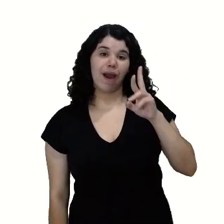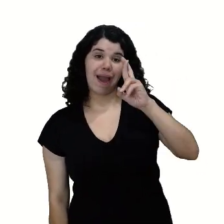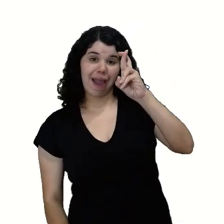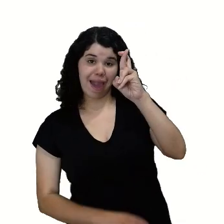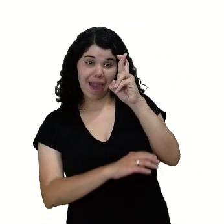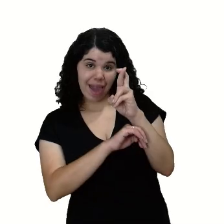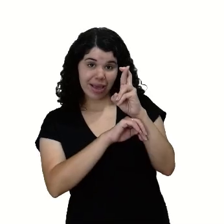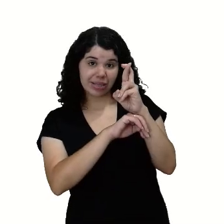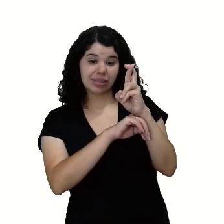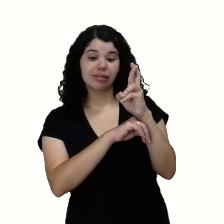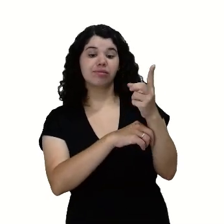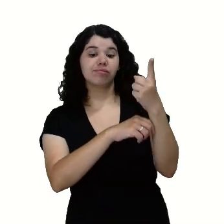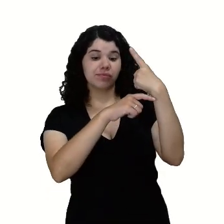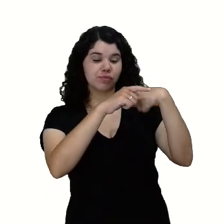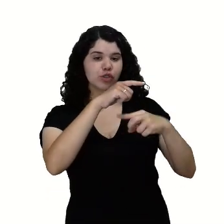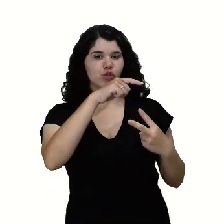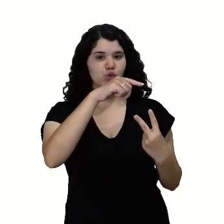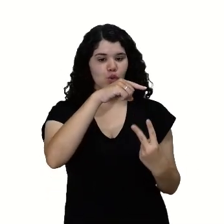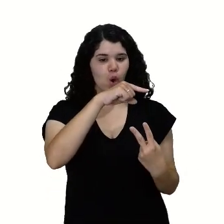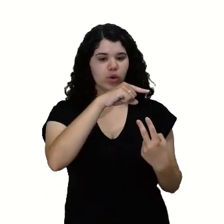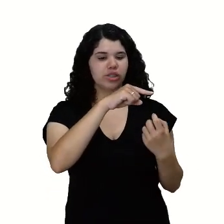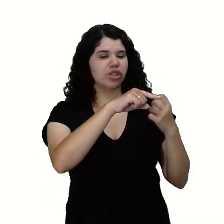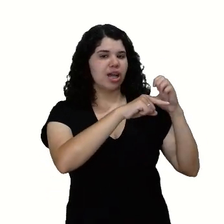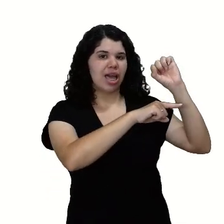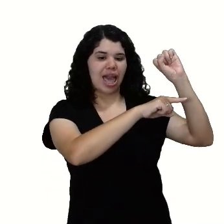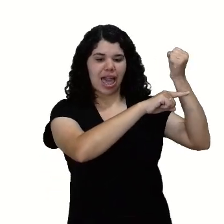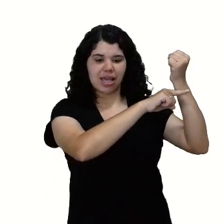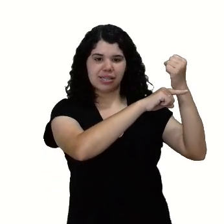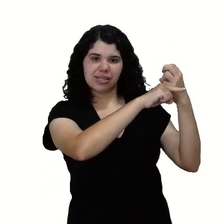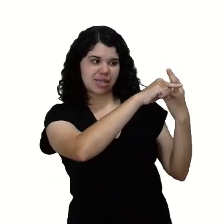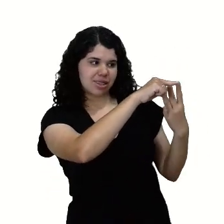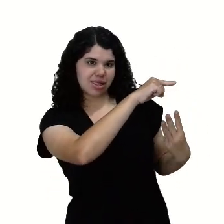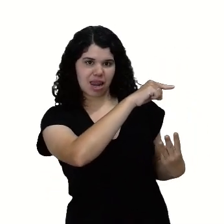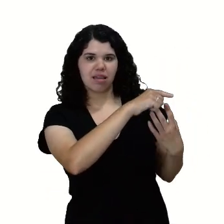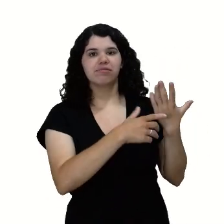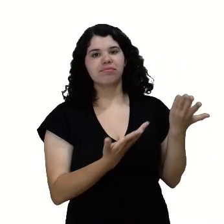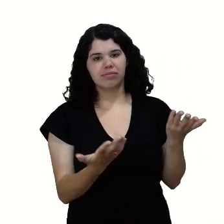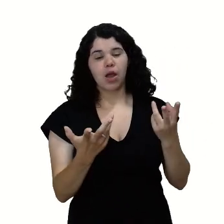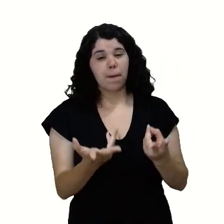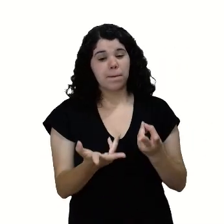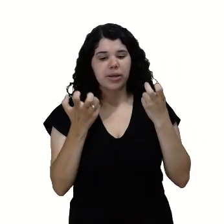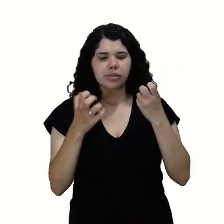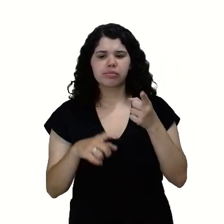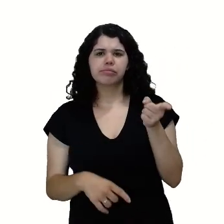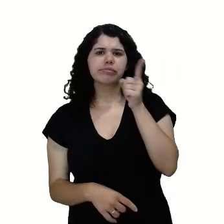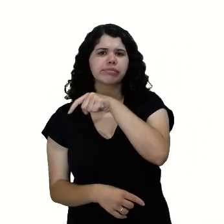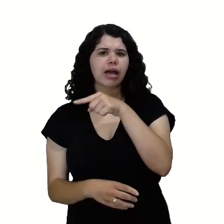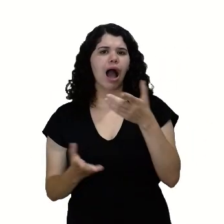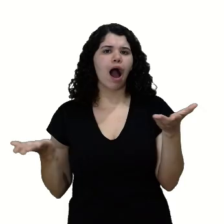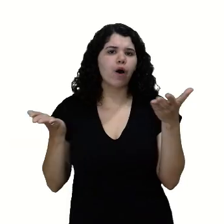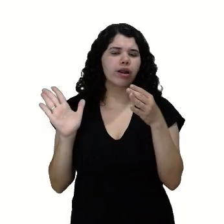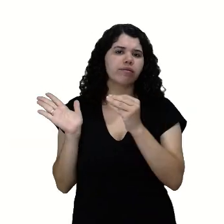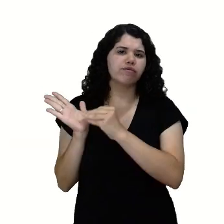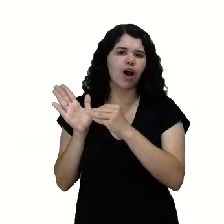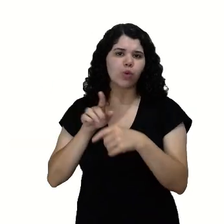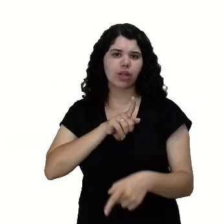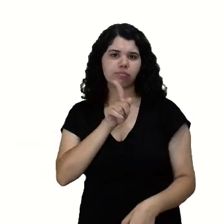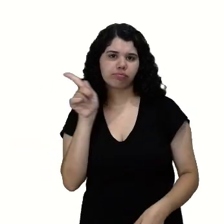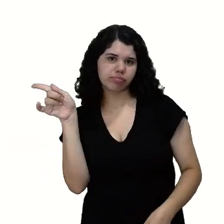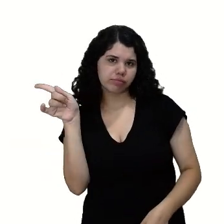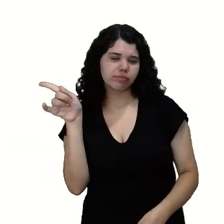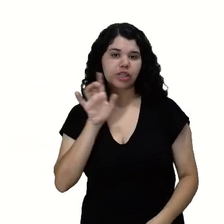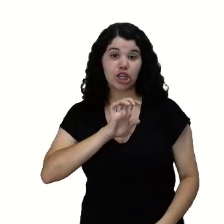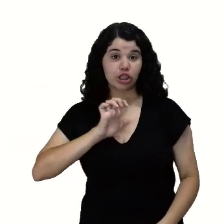S, representada por esses pontos aí, valem 2 e 3. Agora está faltando aqueles pontos indo para a